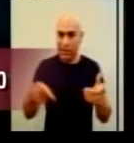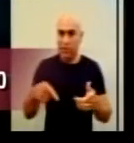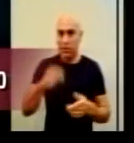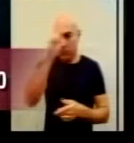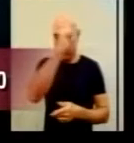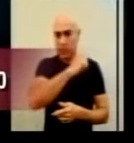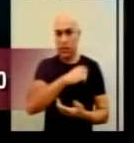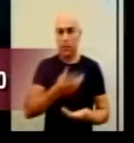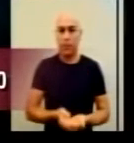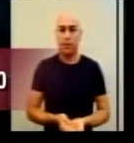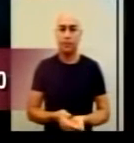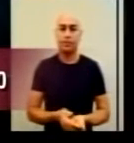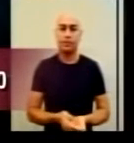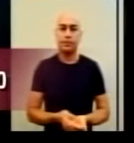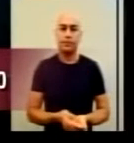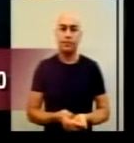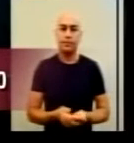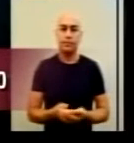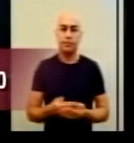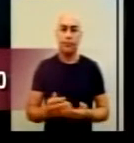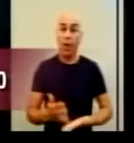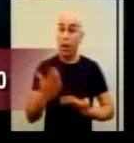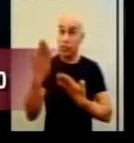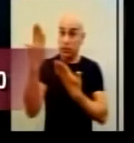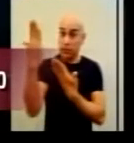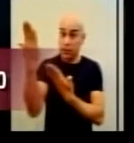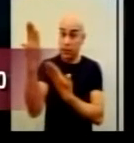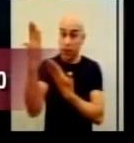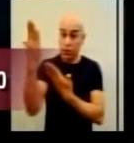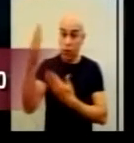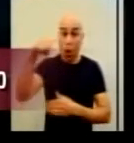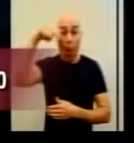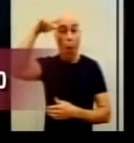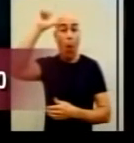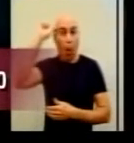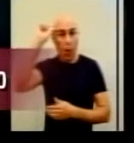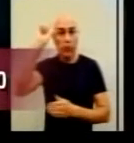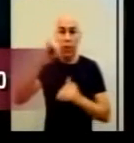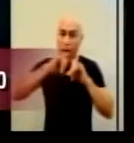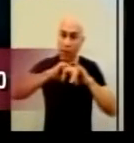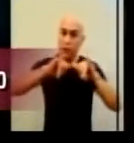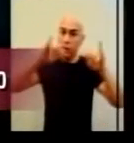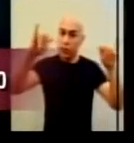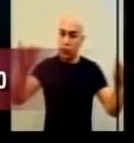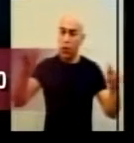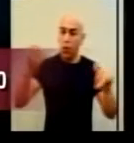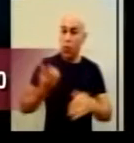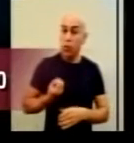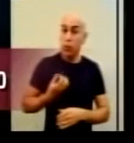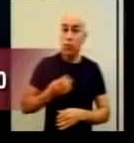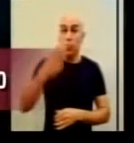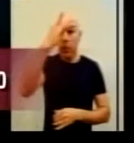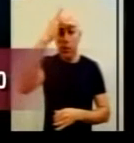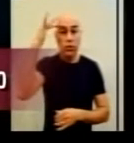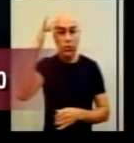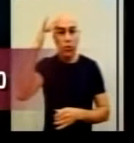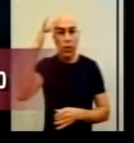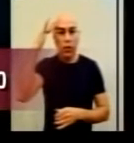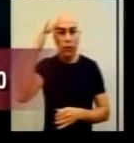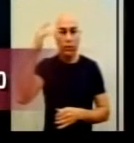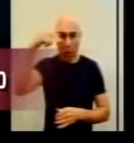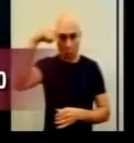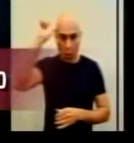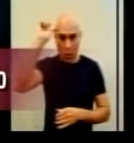ir? Esse slide, por exemplo, ontem nós anunciamos, são casos que nós anunciamos ontem